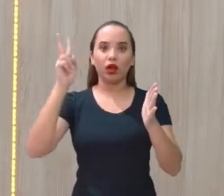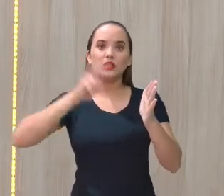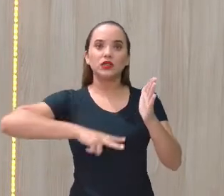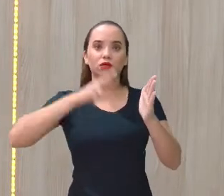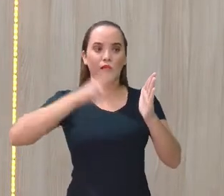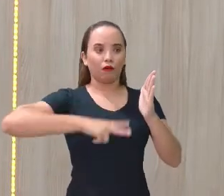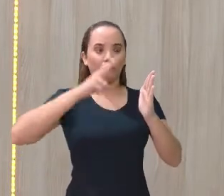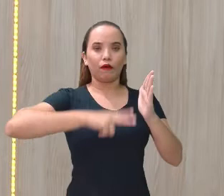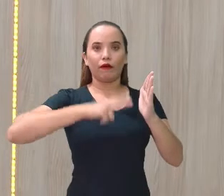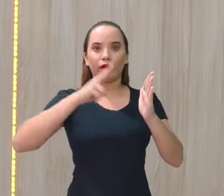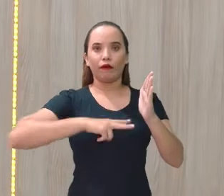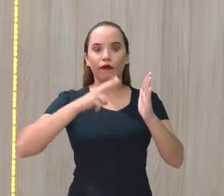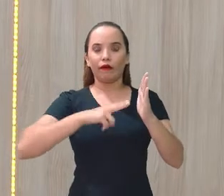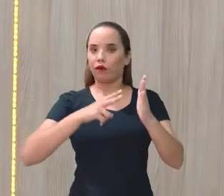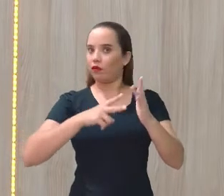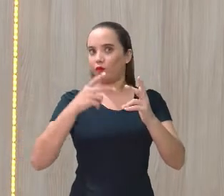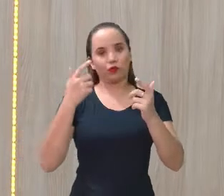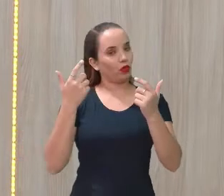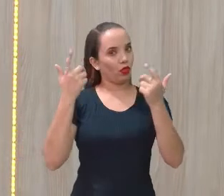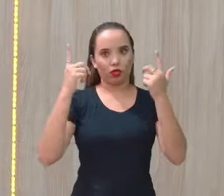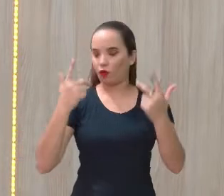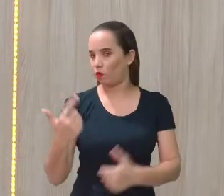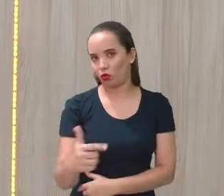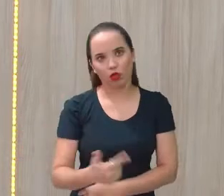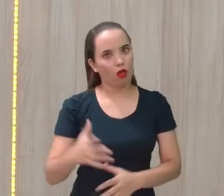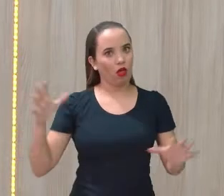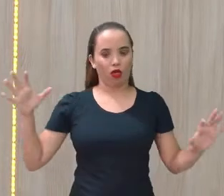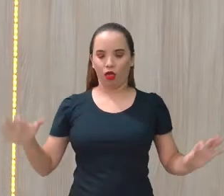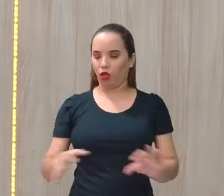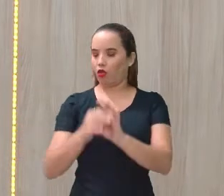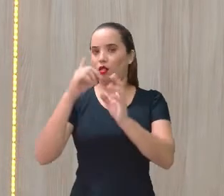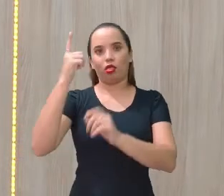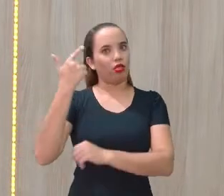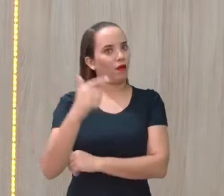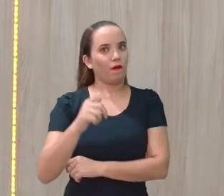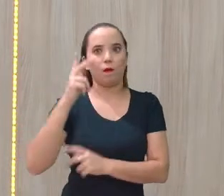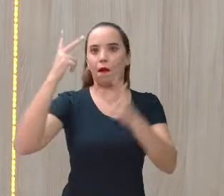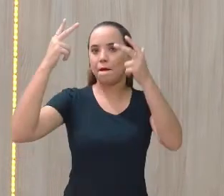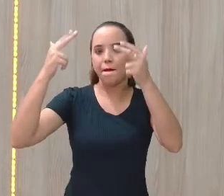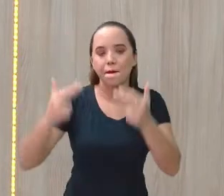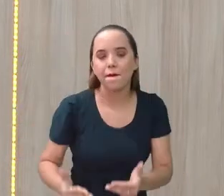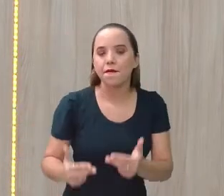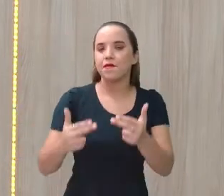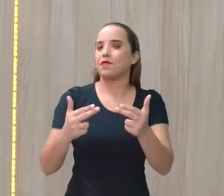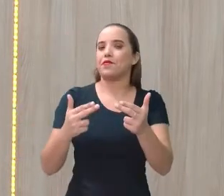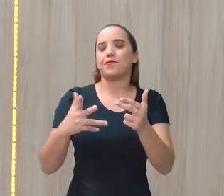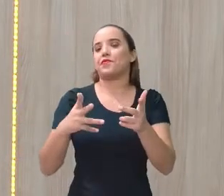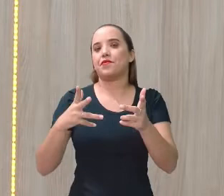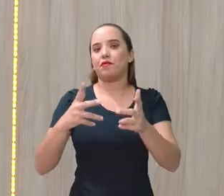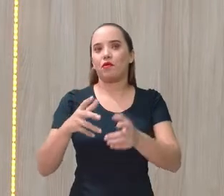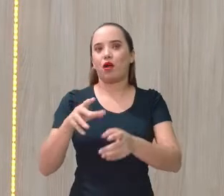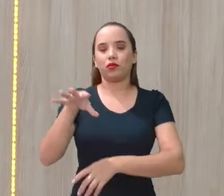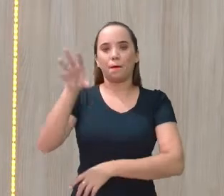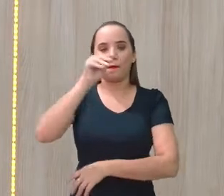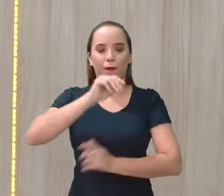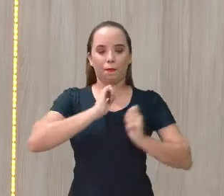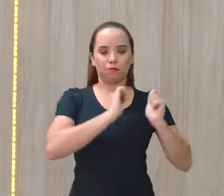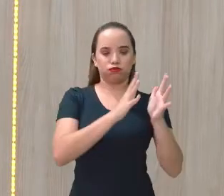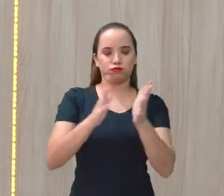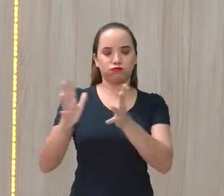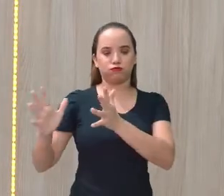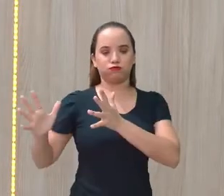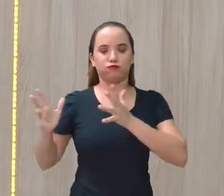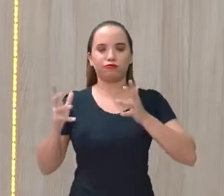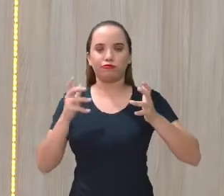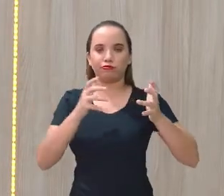em voz alta, não é uma exposição oral, porque exposição oral é falar sobre algo, expor